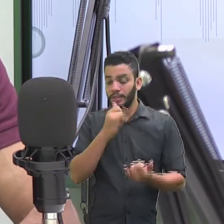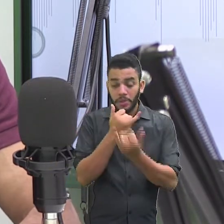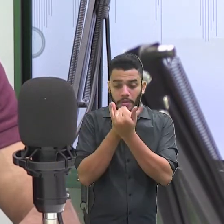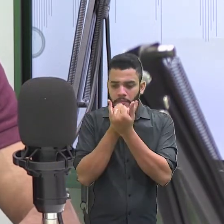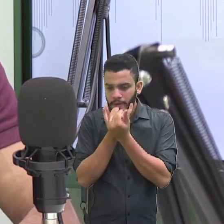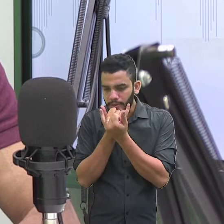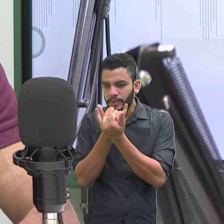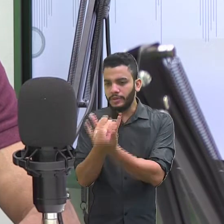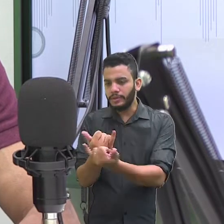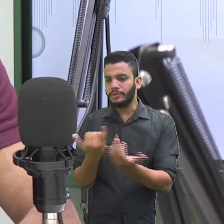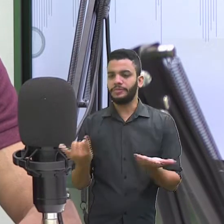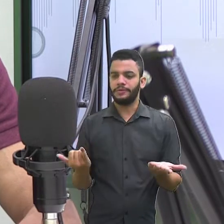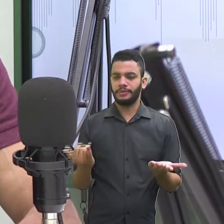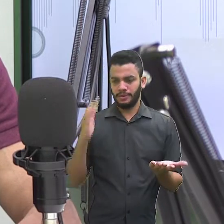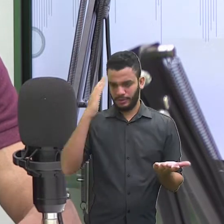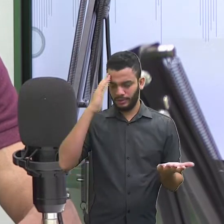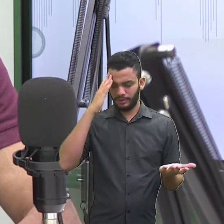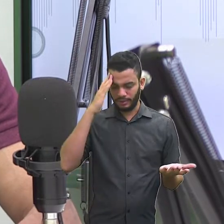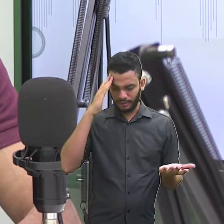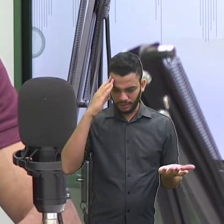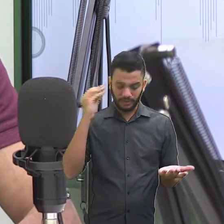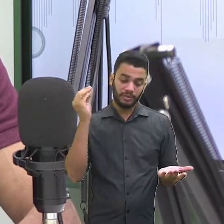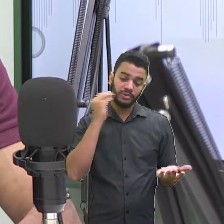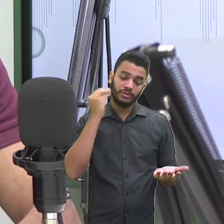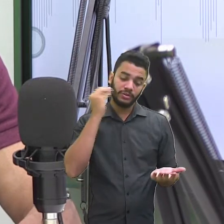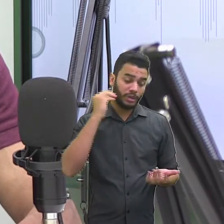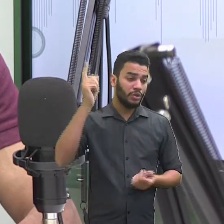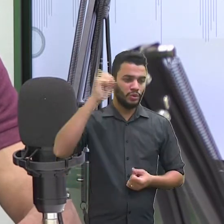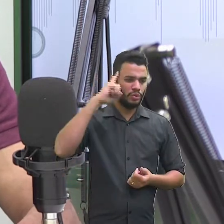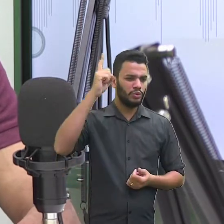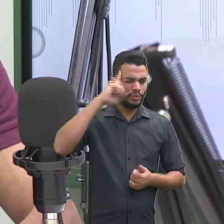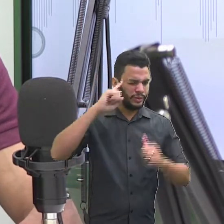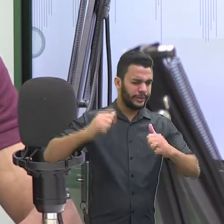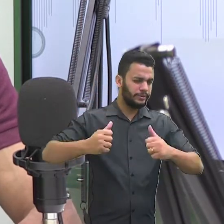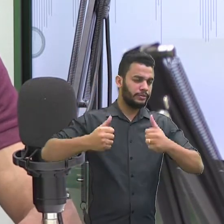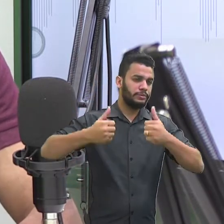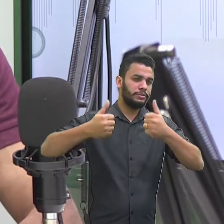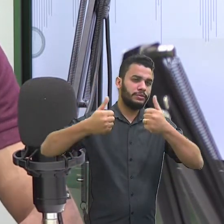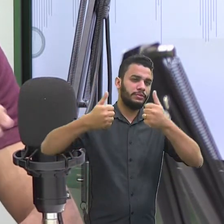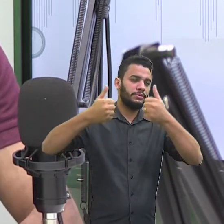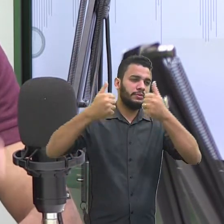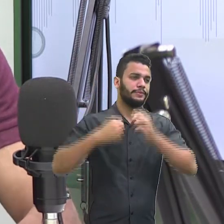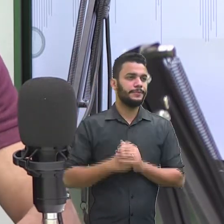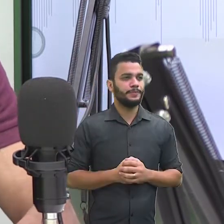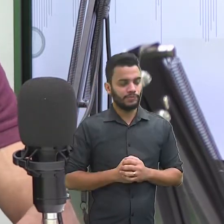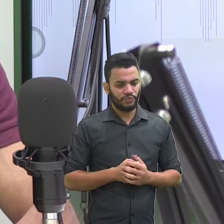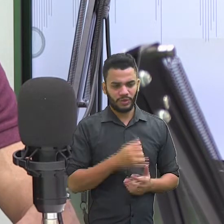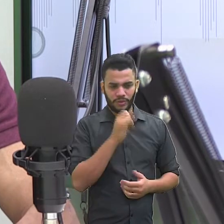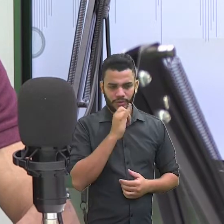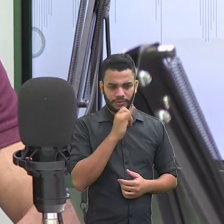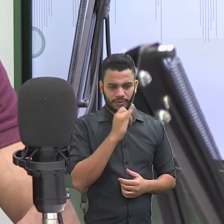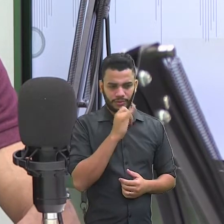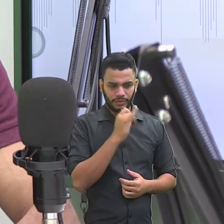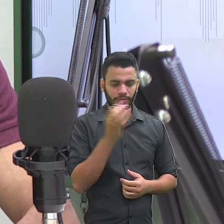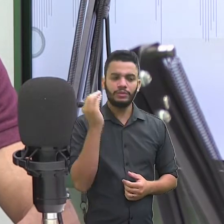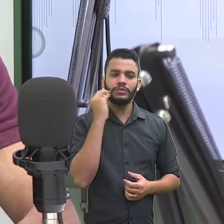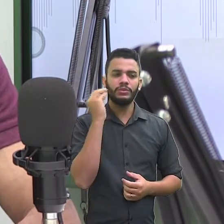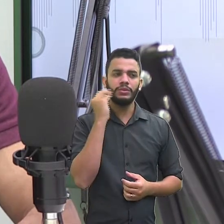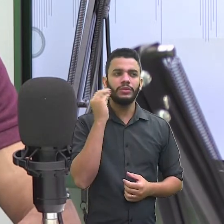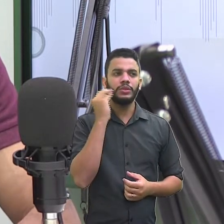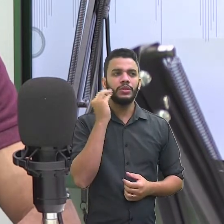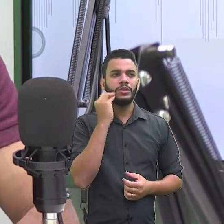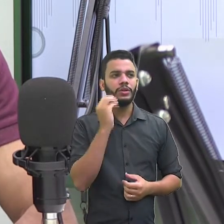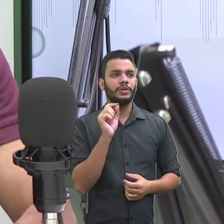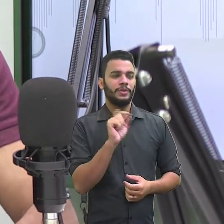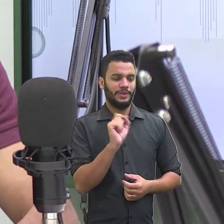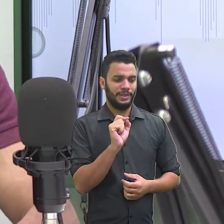de suma importância é nós falarmos esta frasezinha curta, porém muito difícil para muitos dizê-la. Me